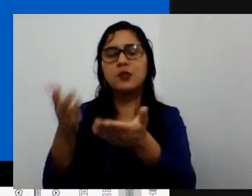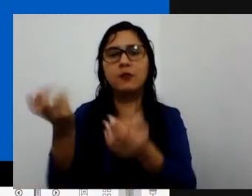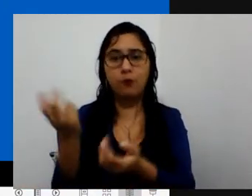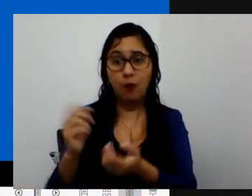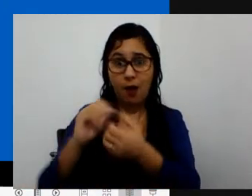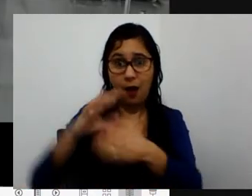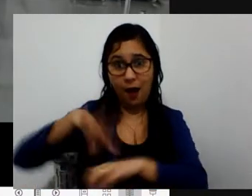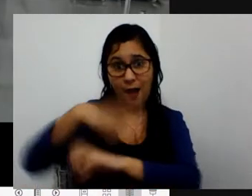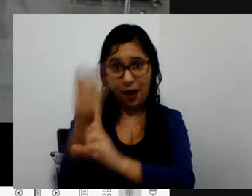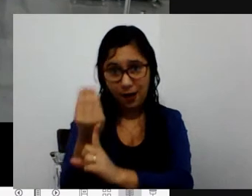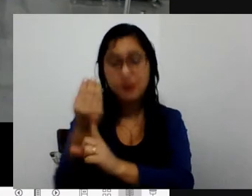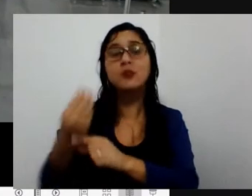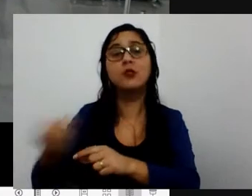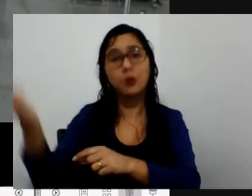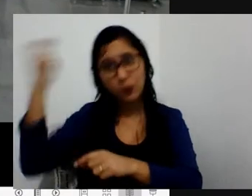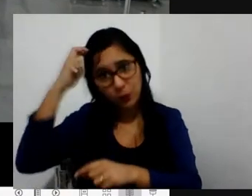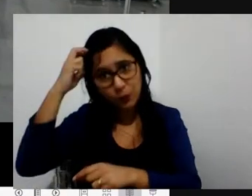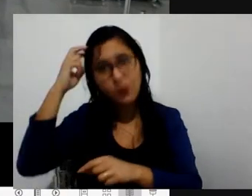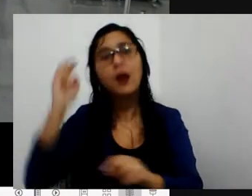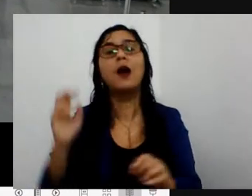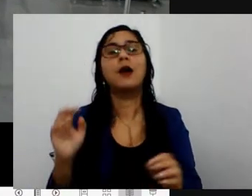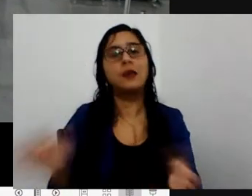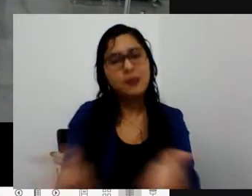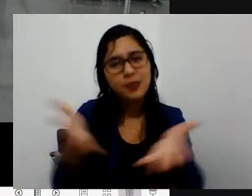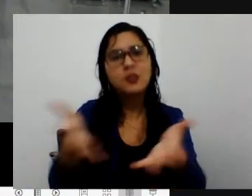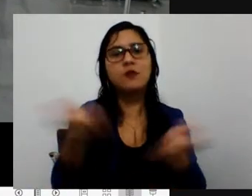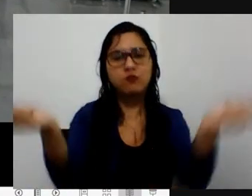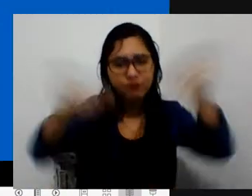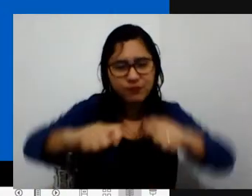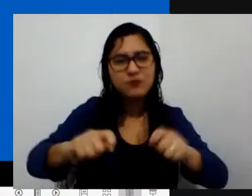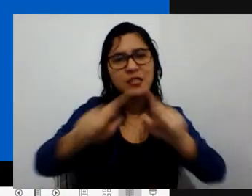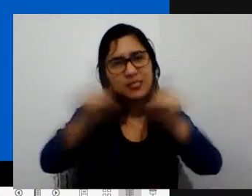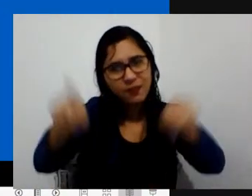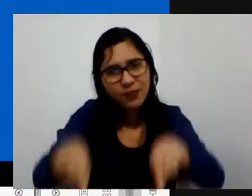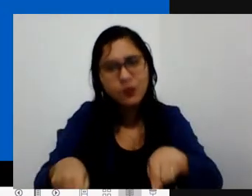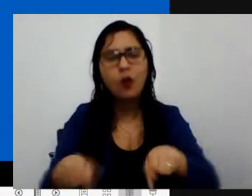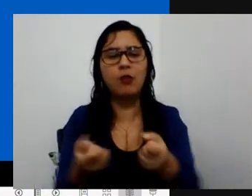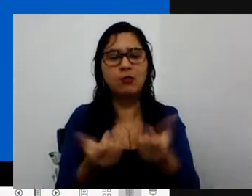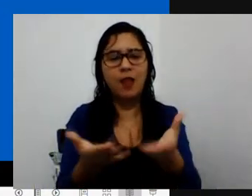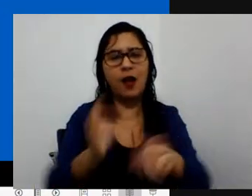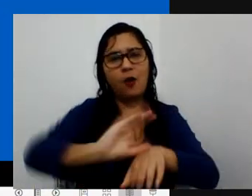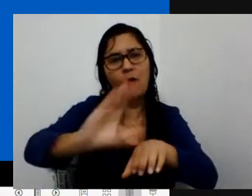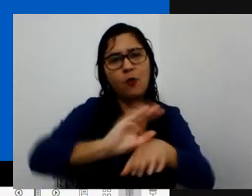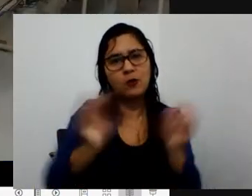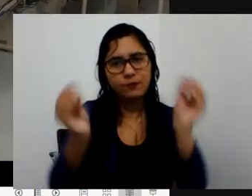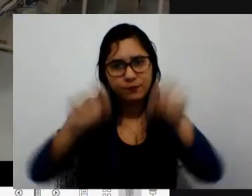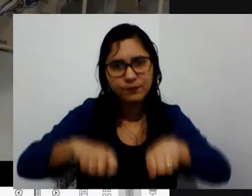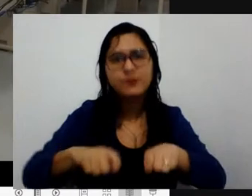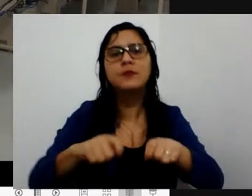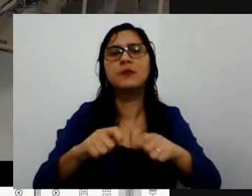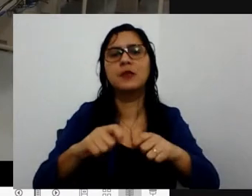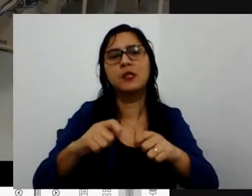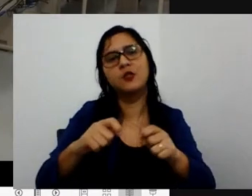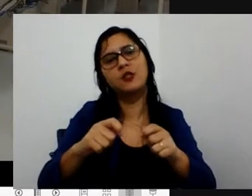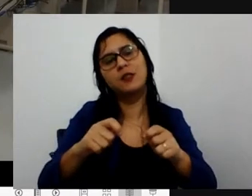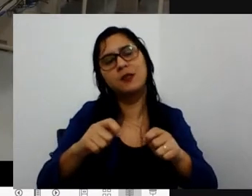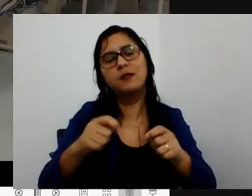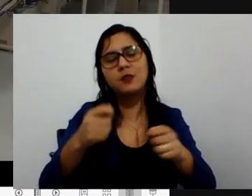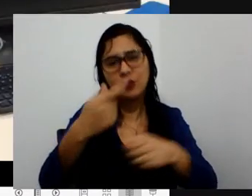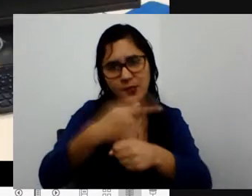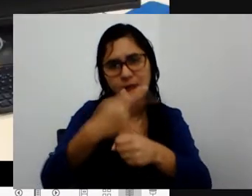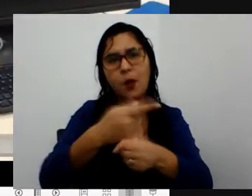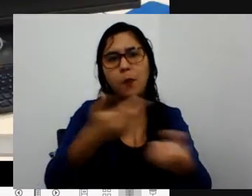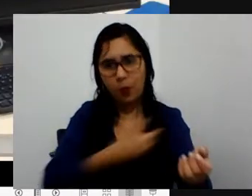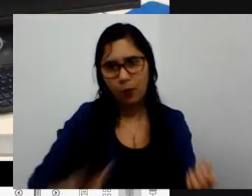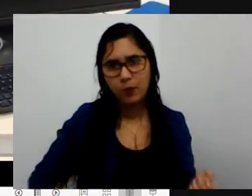cultura, incentivo à capacitação dos servidores, ofertando cursos de especialização em gestão pública digital, aumento da